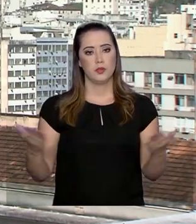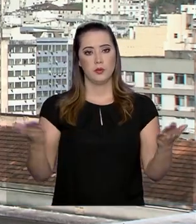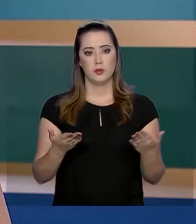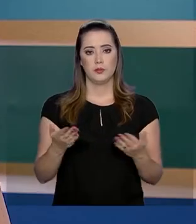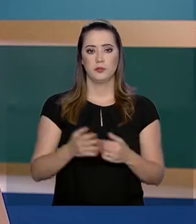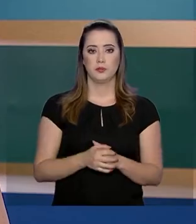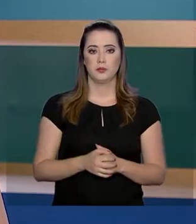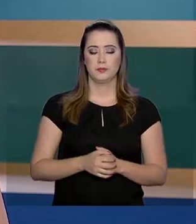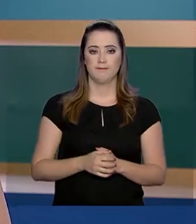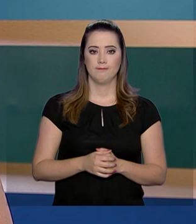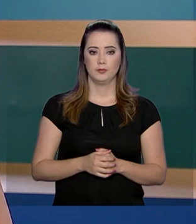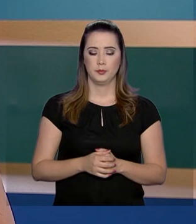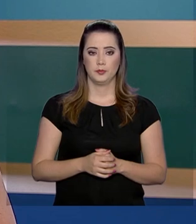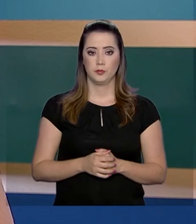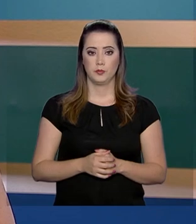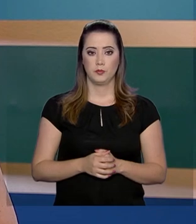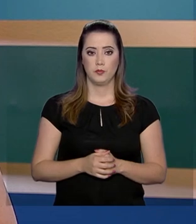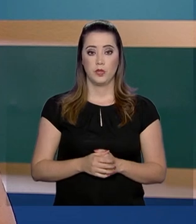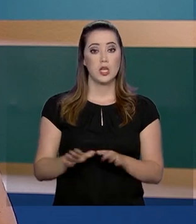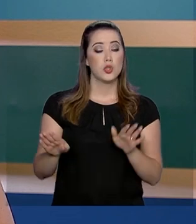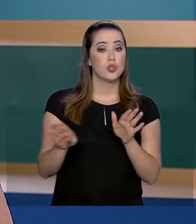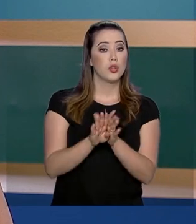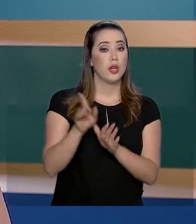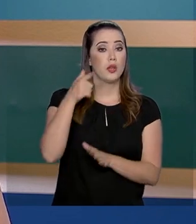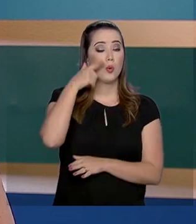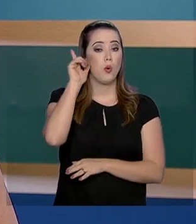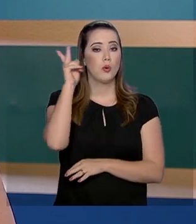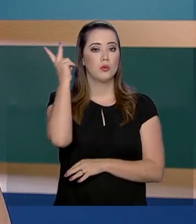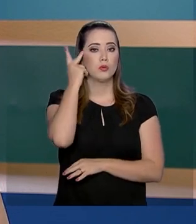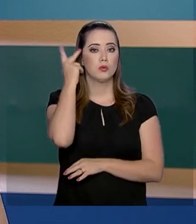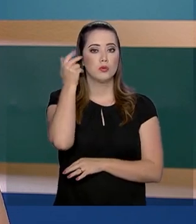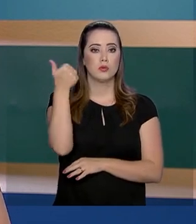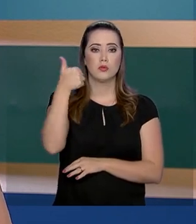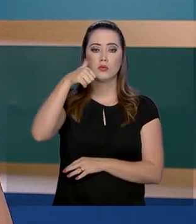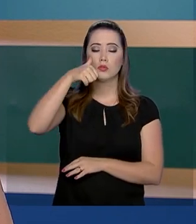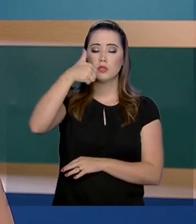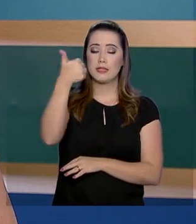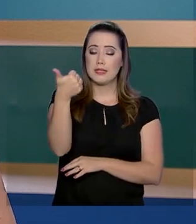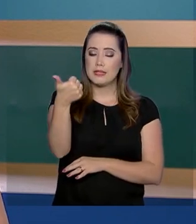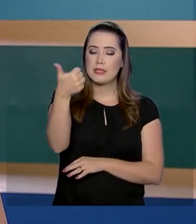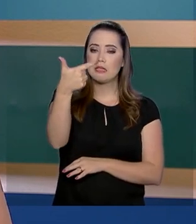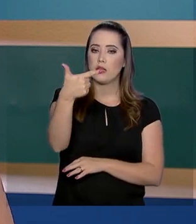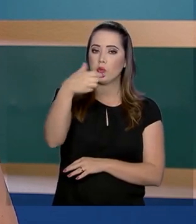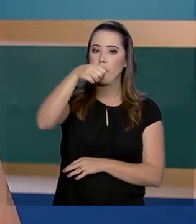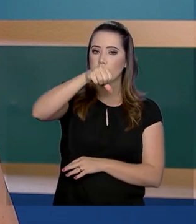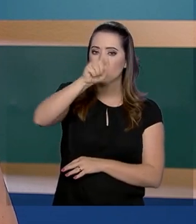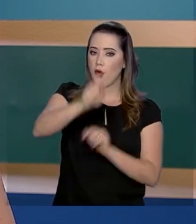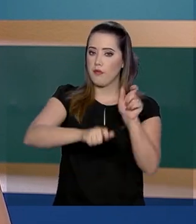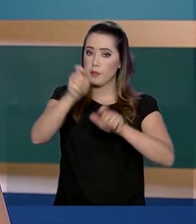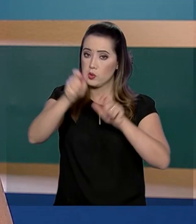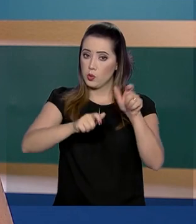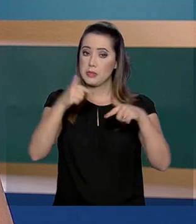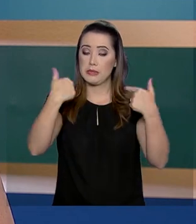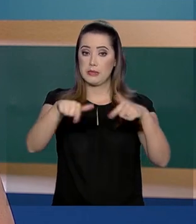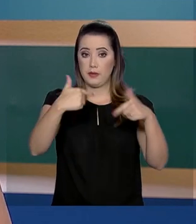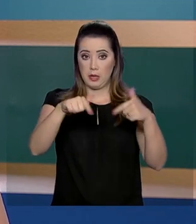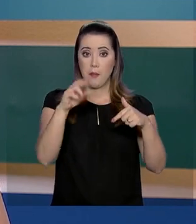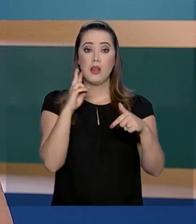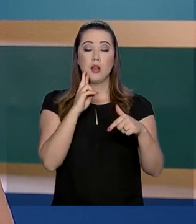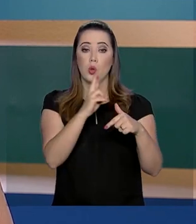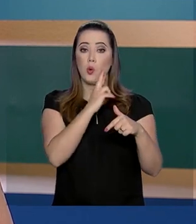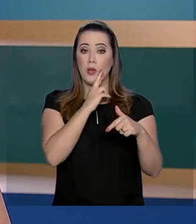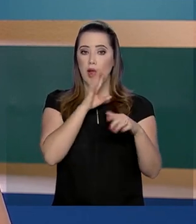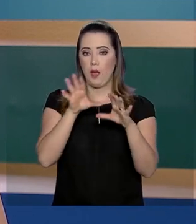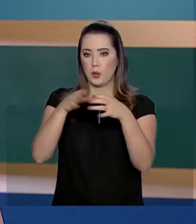agora chegaram ontem em são paulo 129 militares que estavam a serviço do exército em roraima a